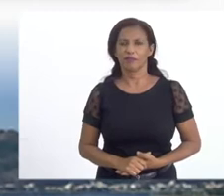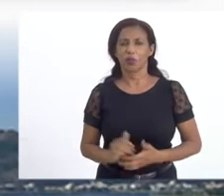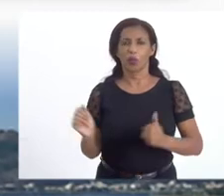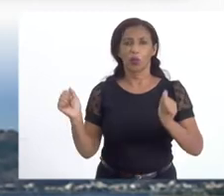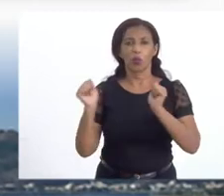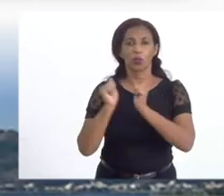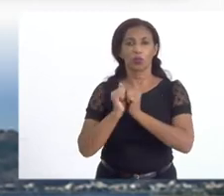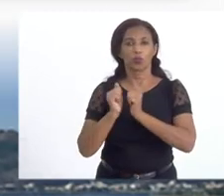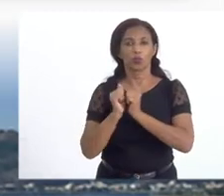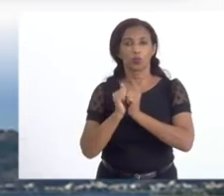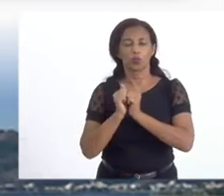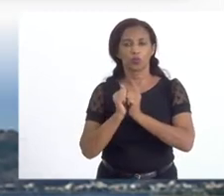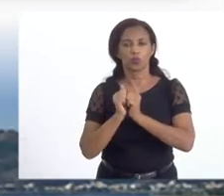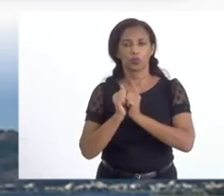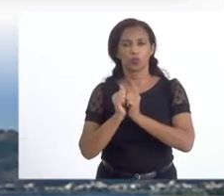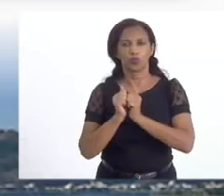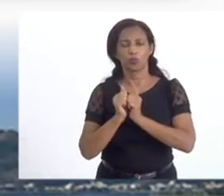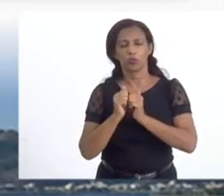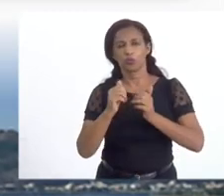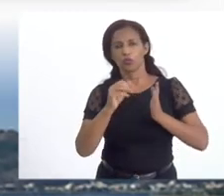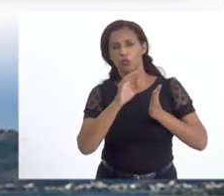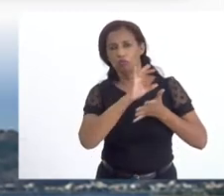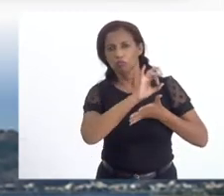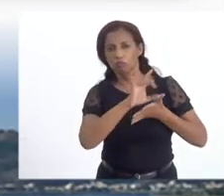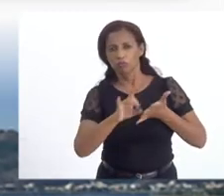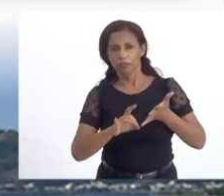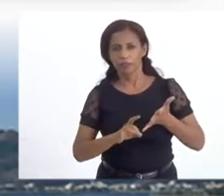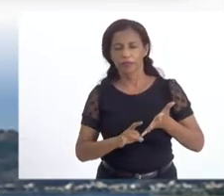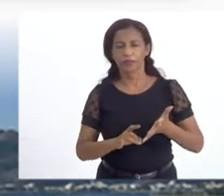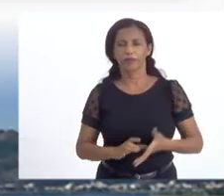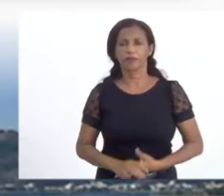de certificações.